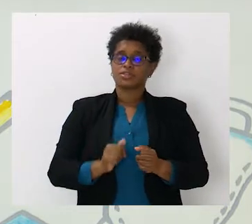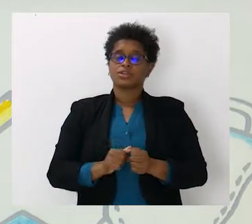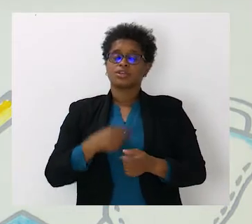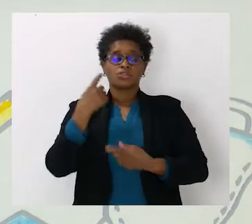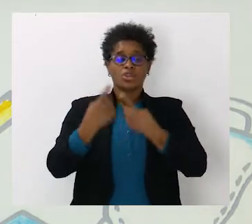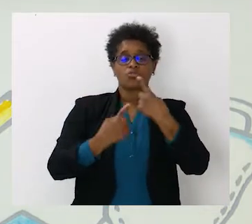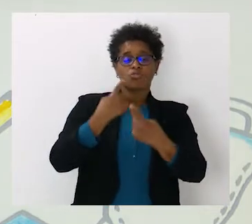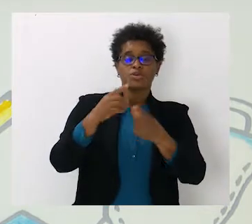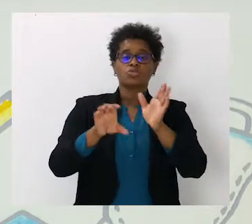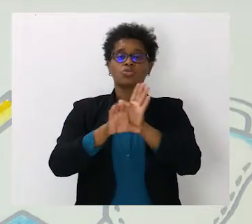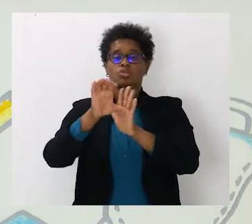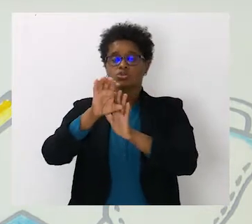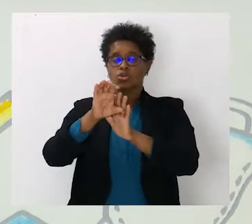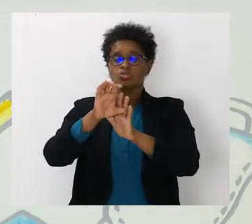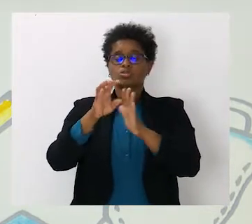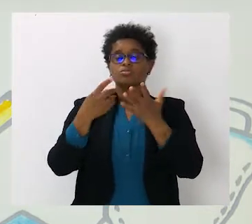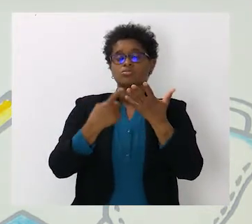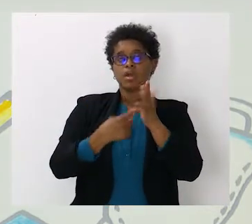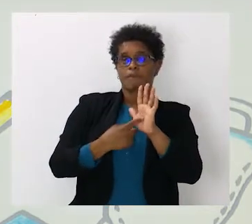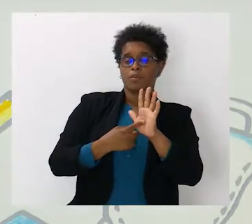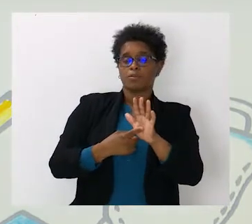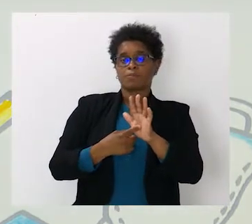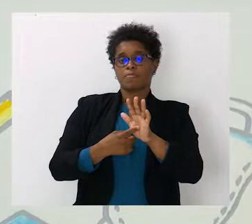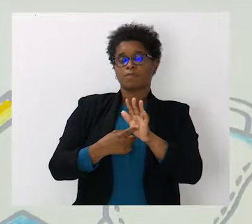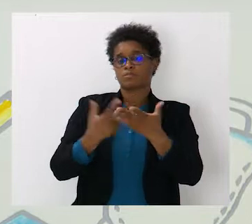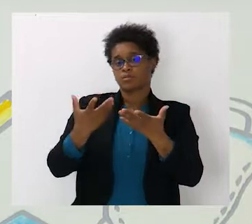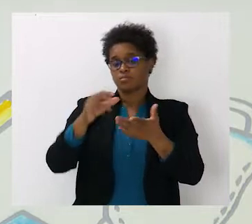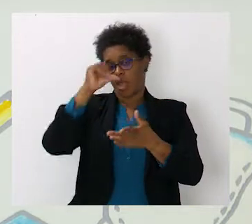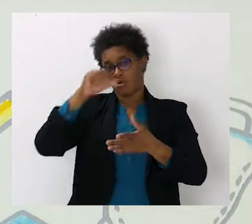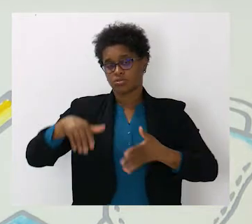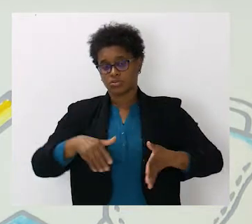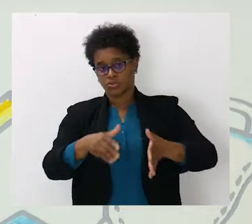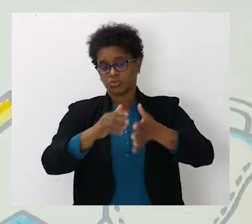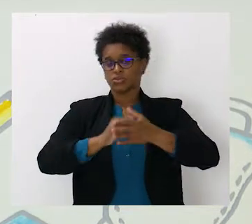existência de algumas condições, como o caso de rios,